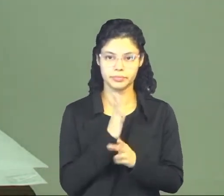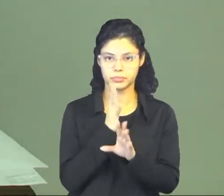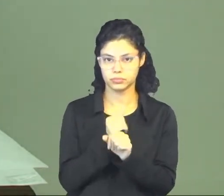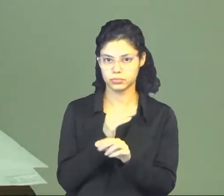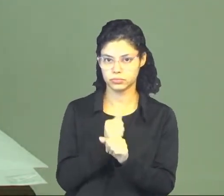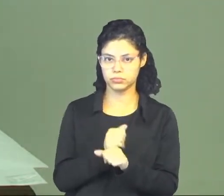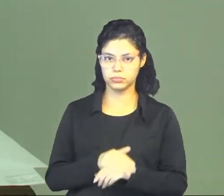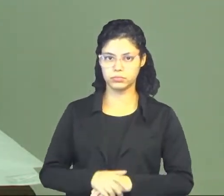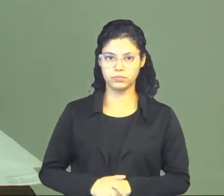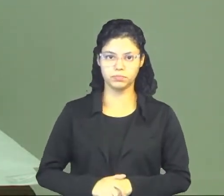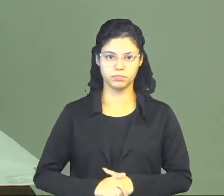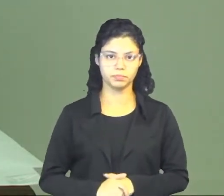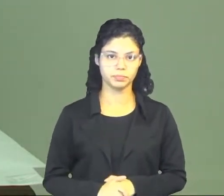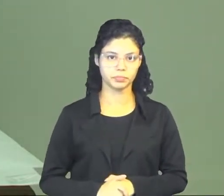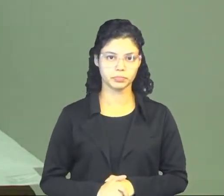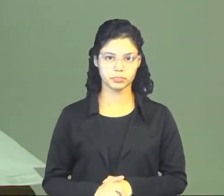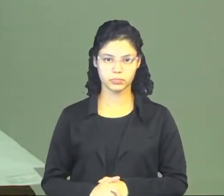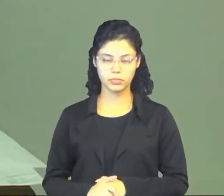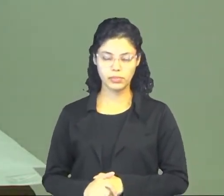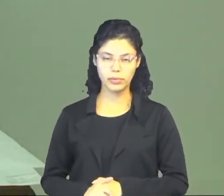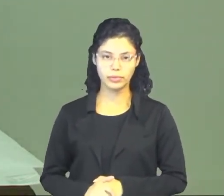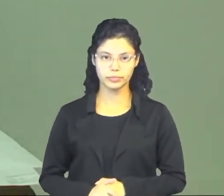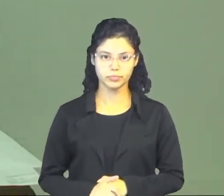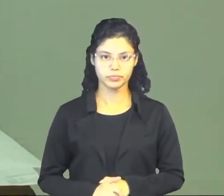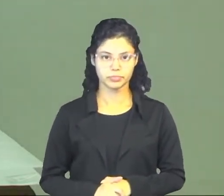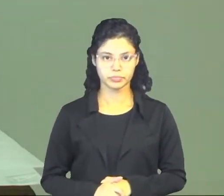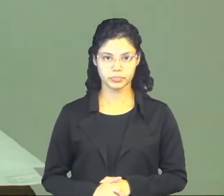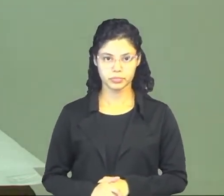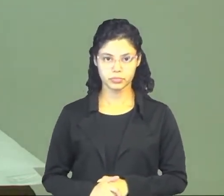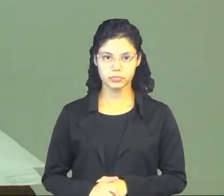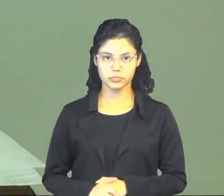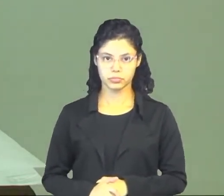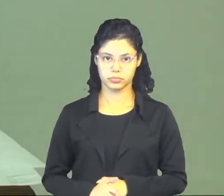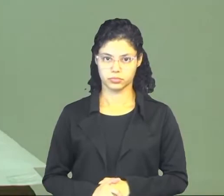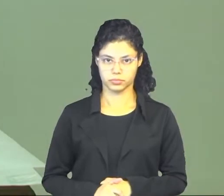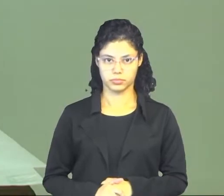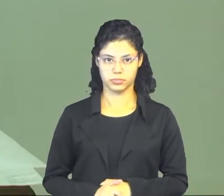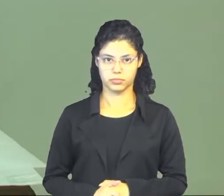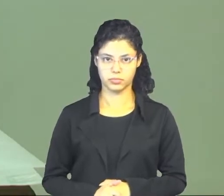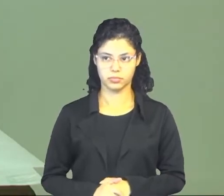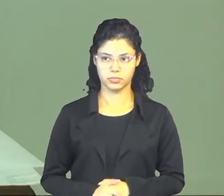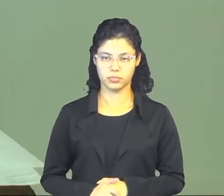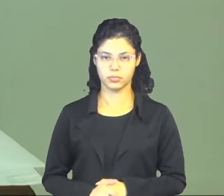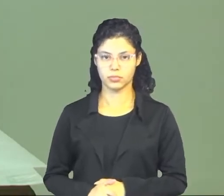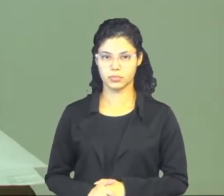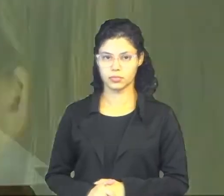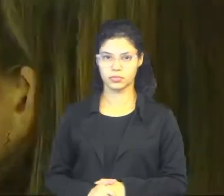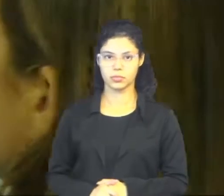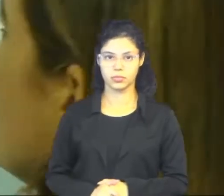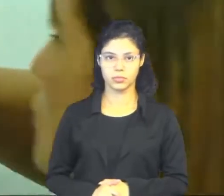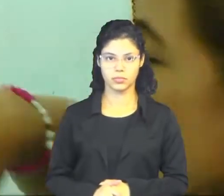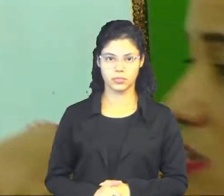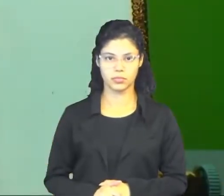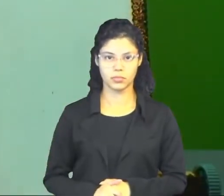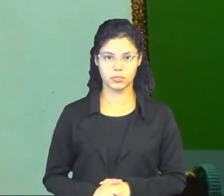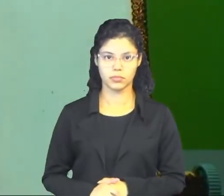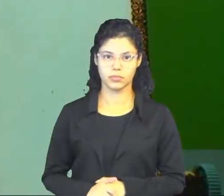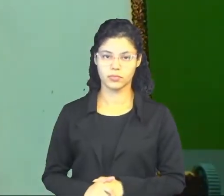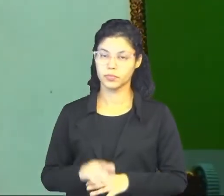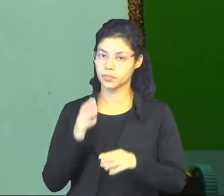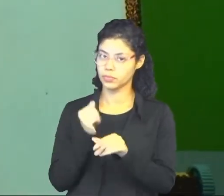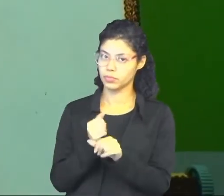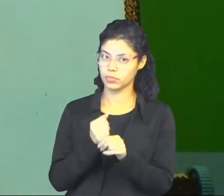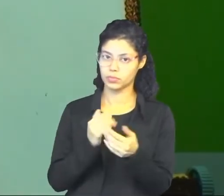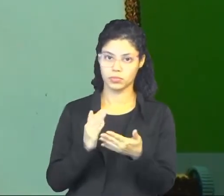bom? Eu vou colocar aqui no quadro para a gente ver juntos, ó. A gente calcularmos juntos